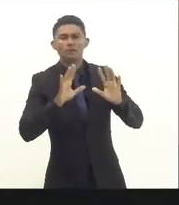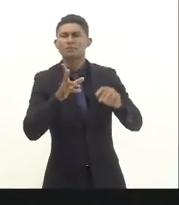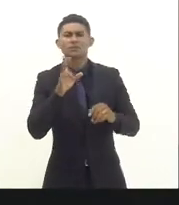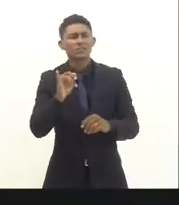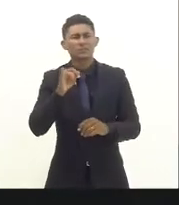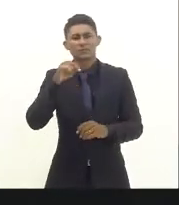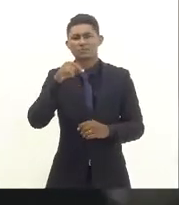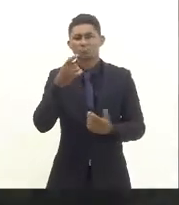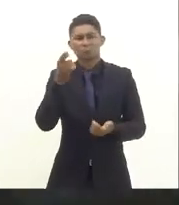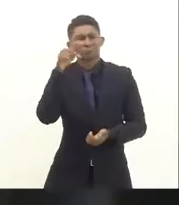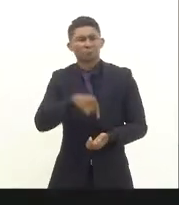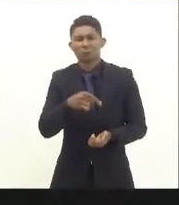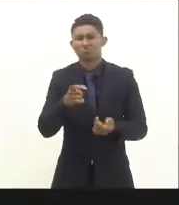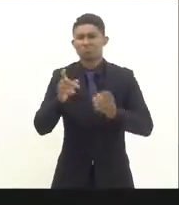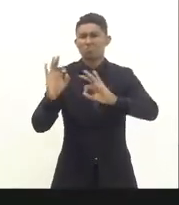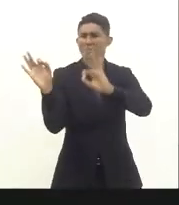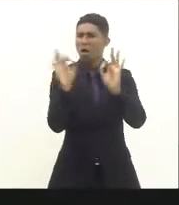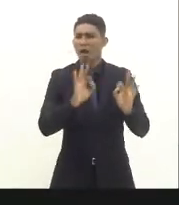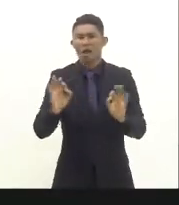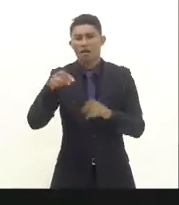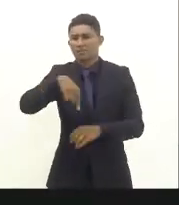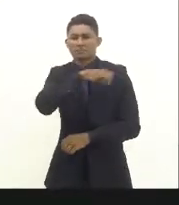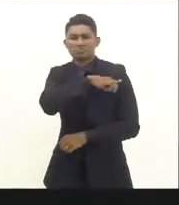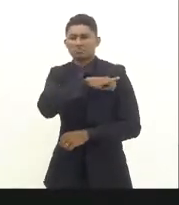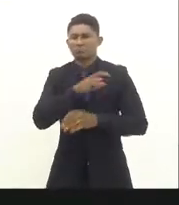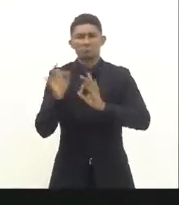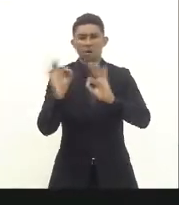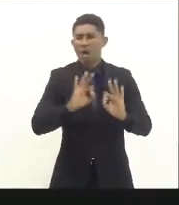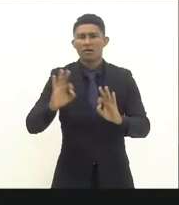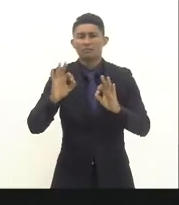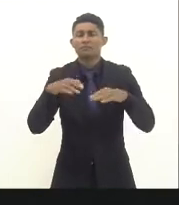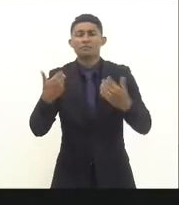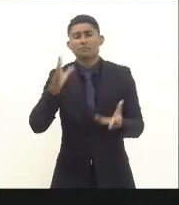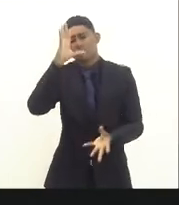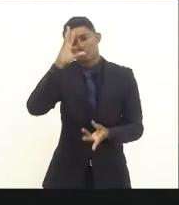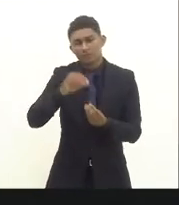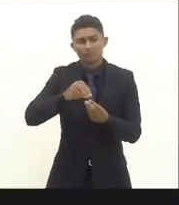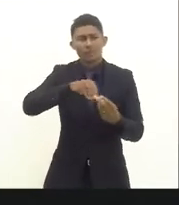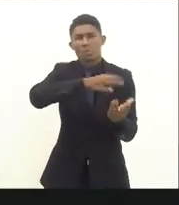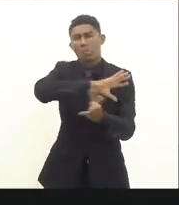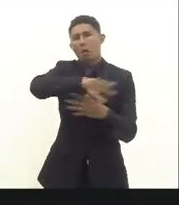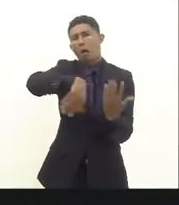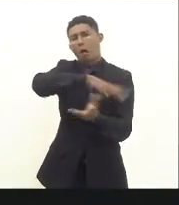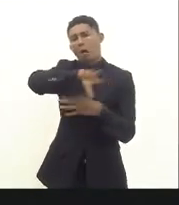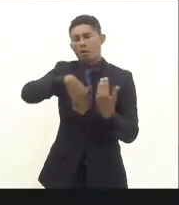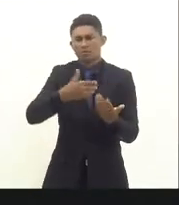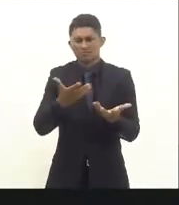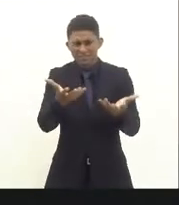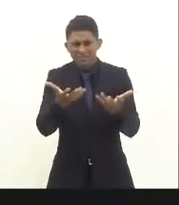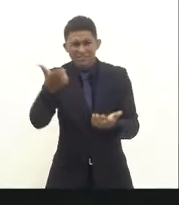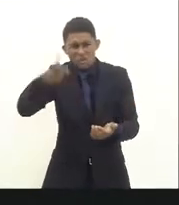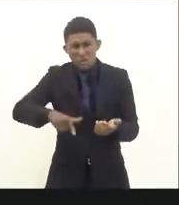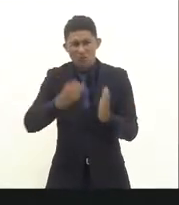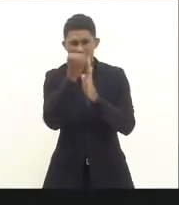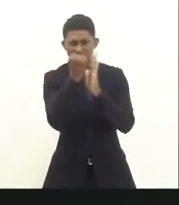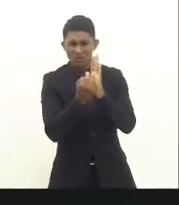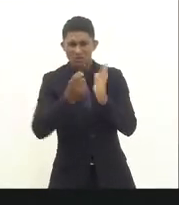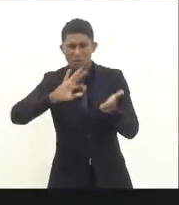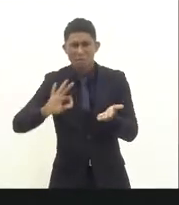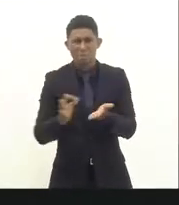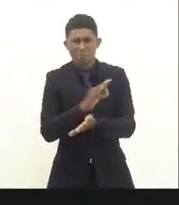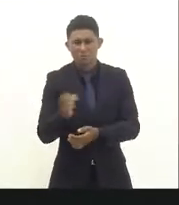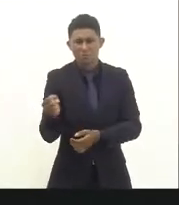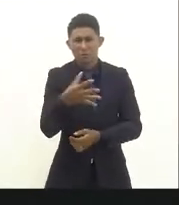nem um ex Federal Daniel aqui no Rio de Janeiro essa bagunça ainda quer renovar essa construção que outro